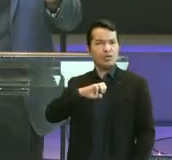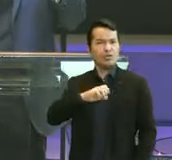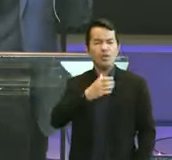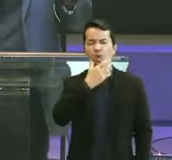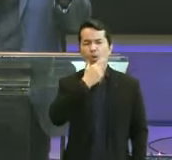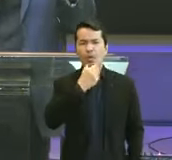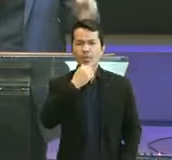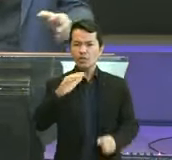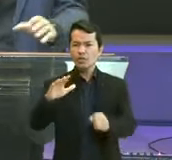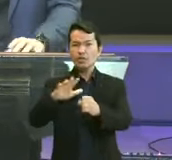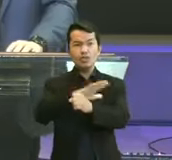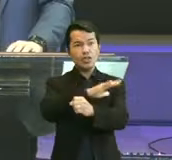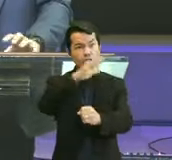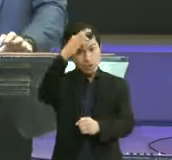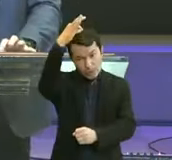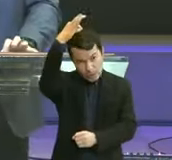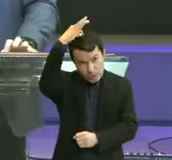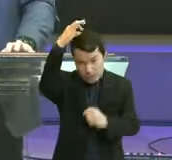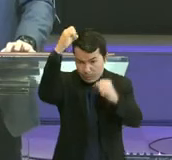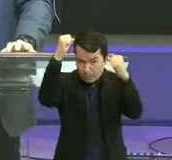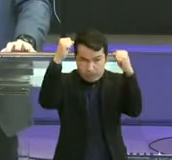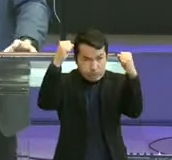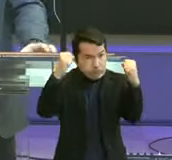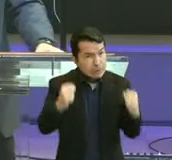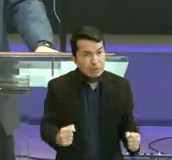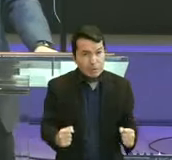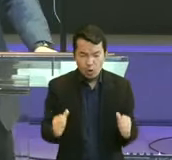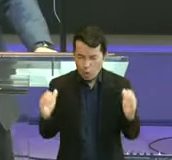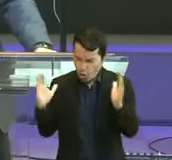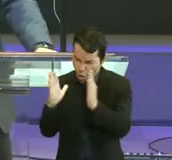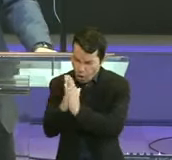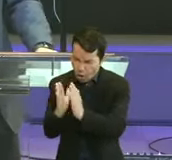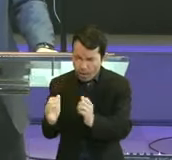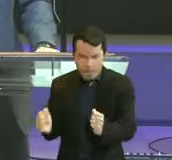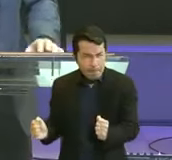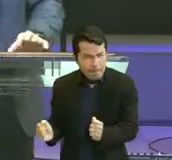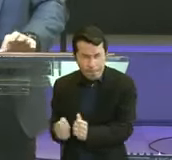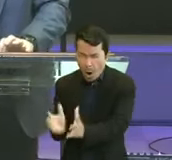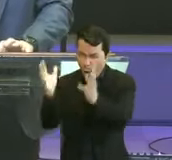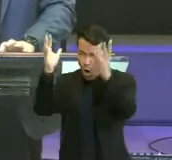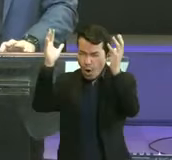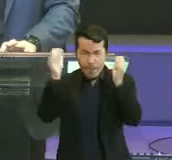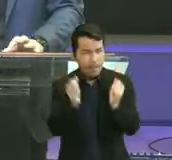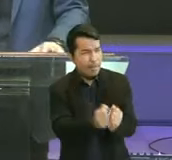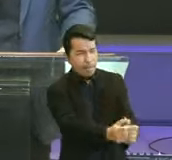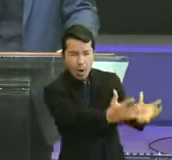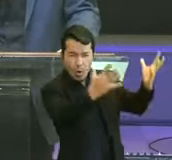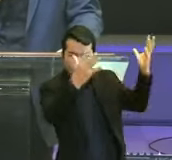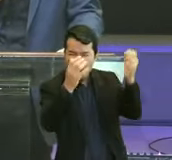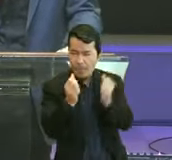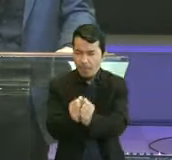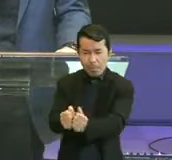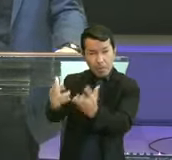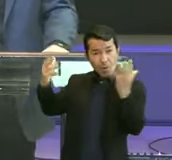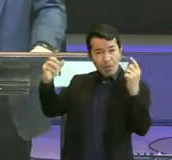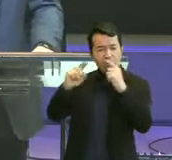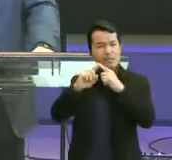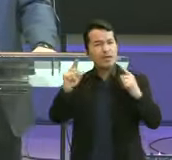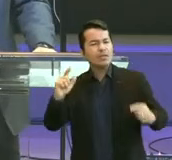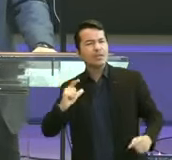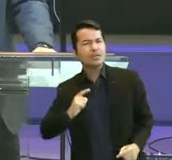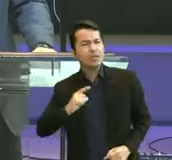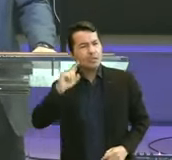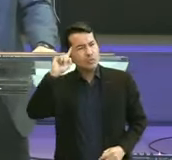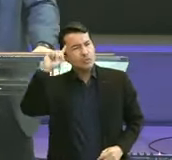grandes maravilhas e sinais entre o povo. Contudo, levantou-se oposição dos membros da chamada sinagoga dos